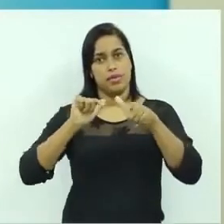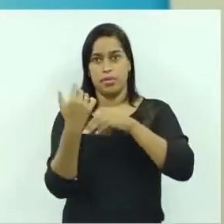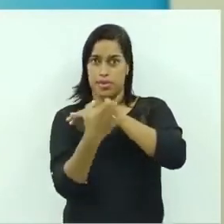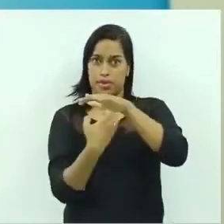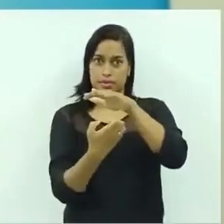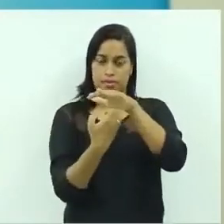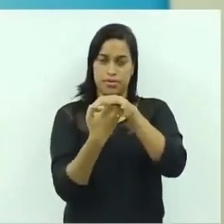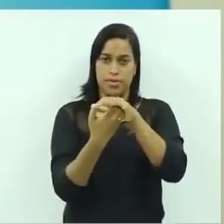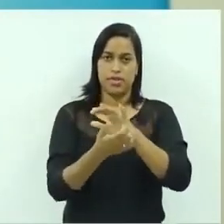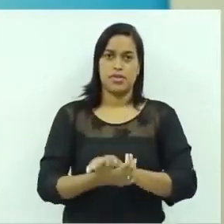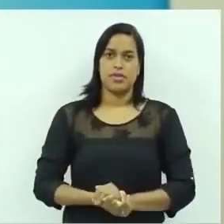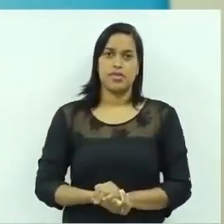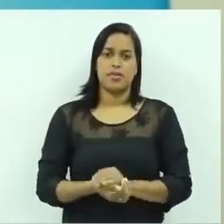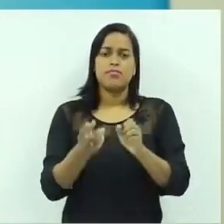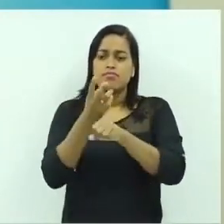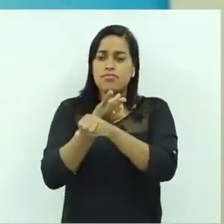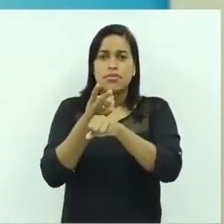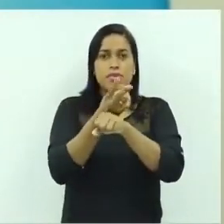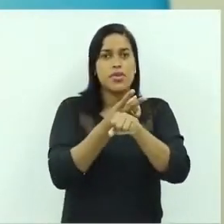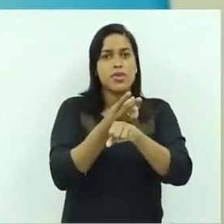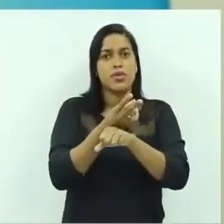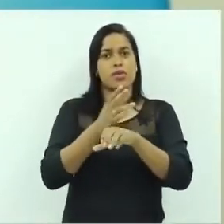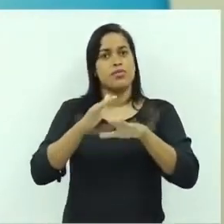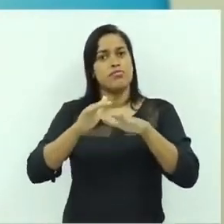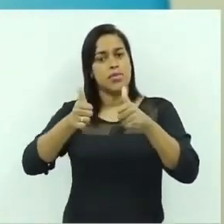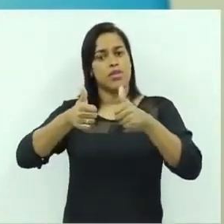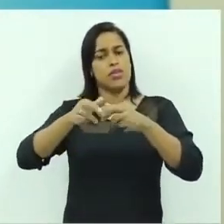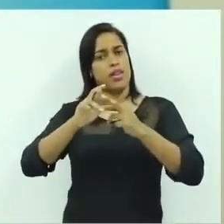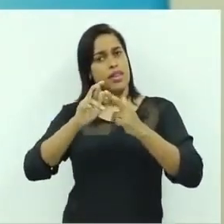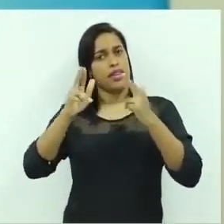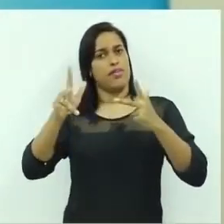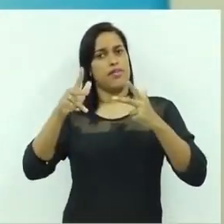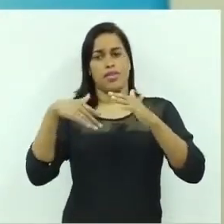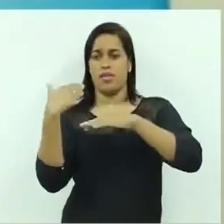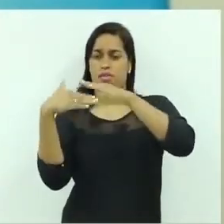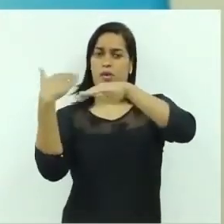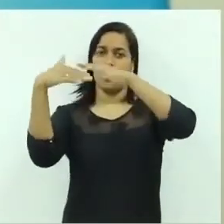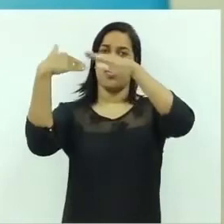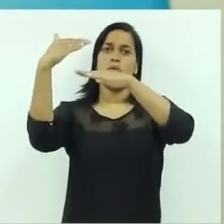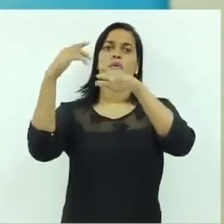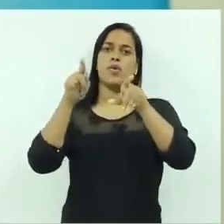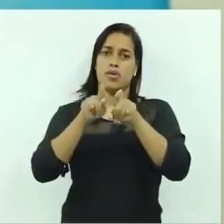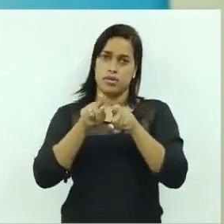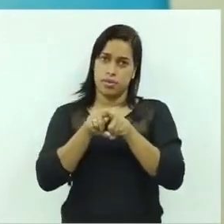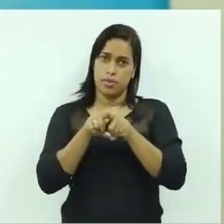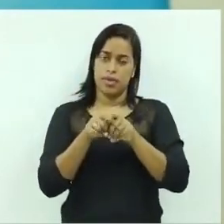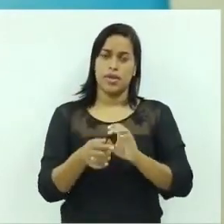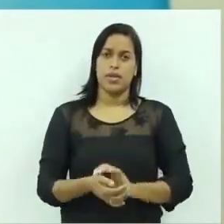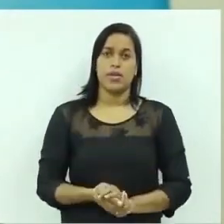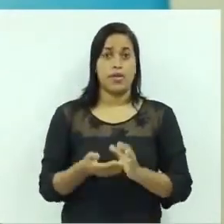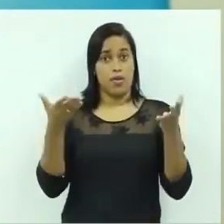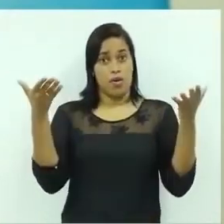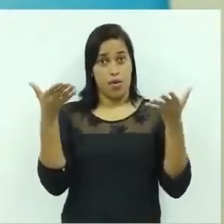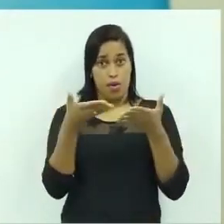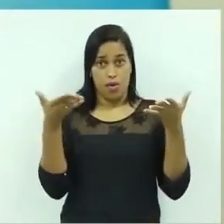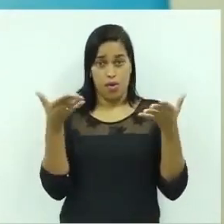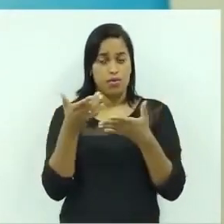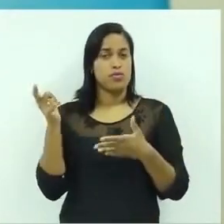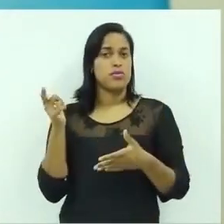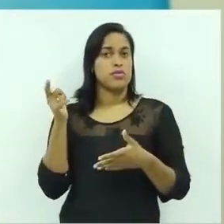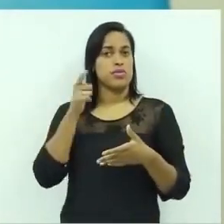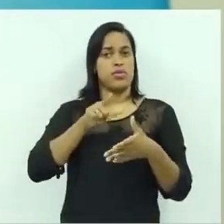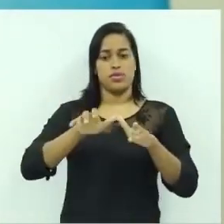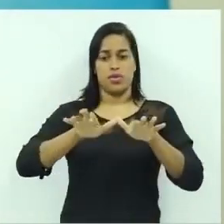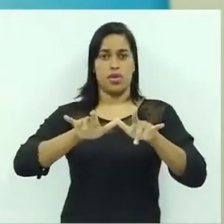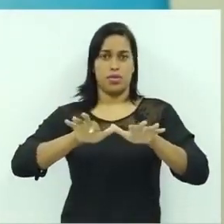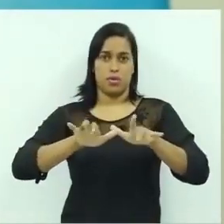você trabalha e procure fazer alguma coisa diferente, evolua de alguma maneira para a empresa. Hoje, gente, a gente consegue no